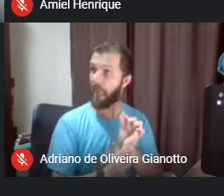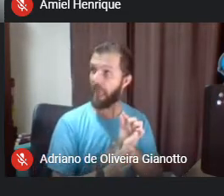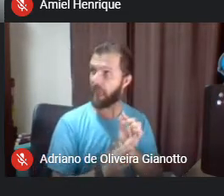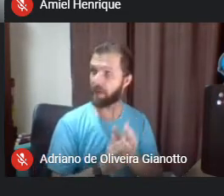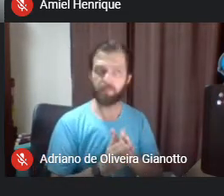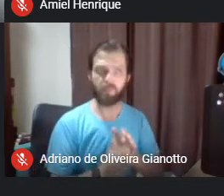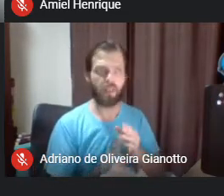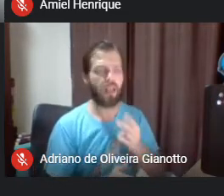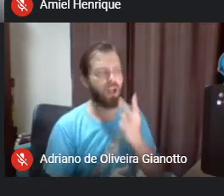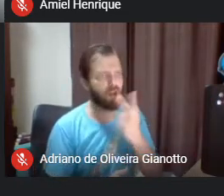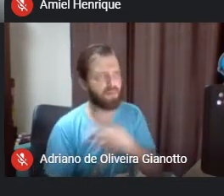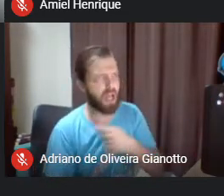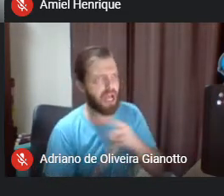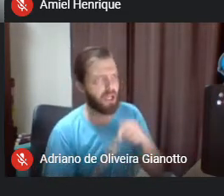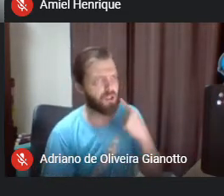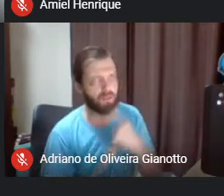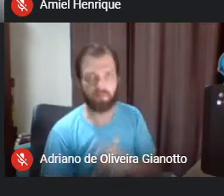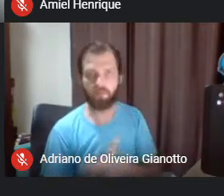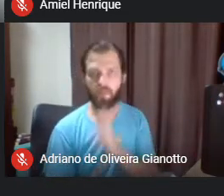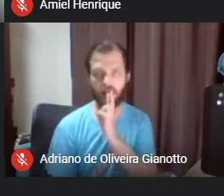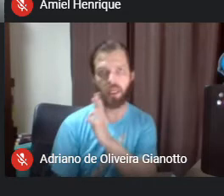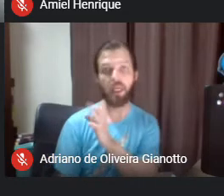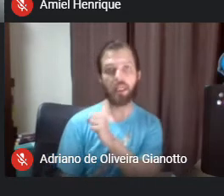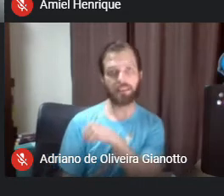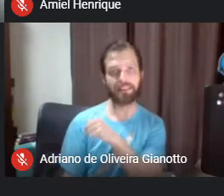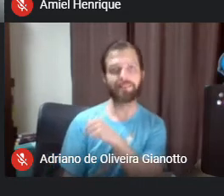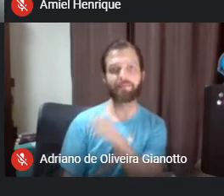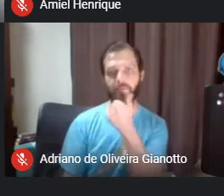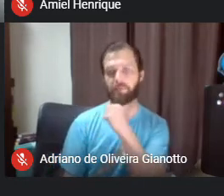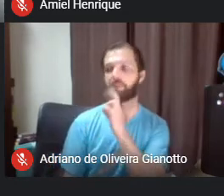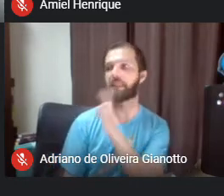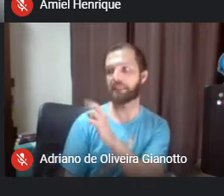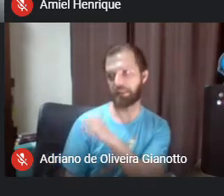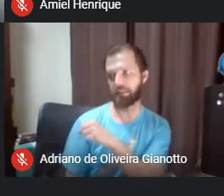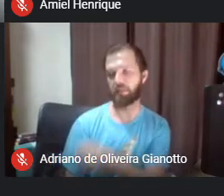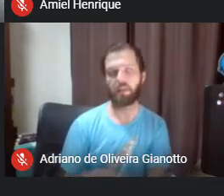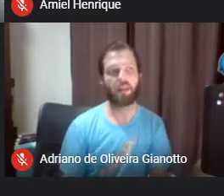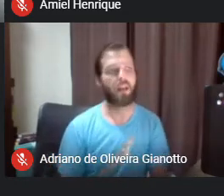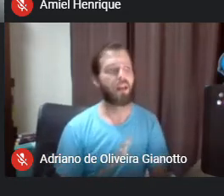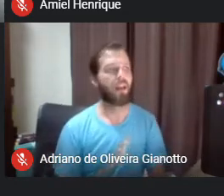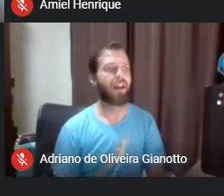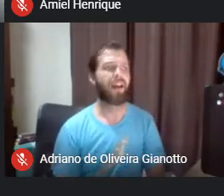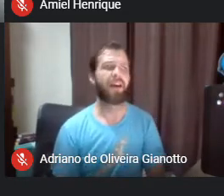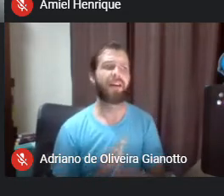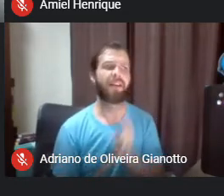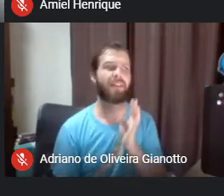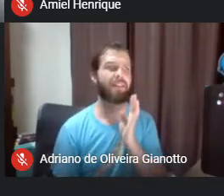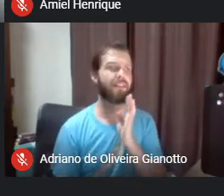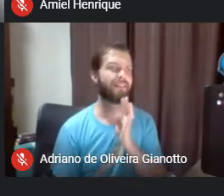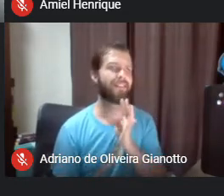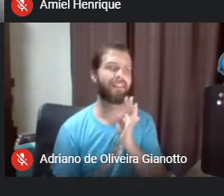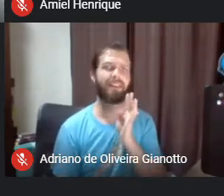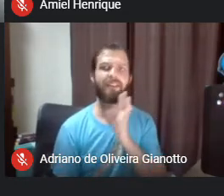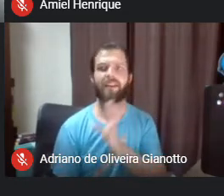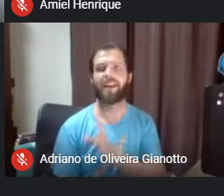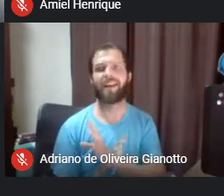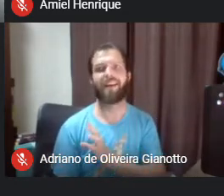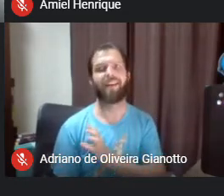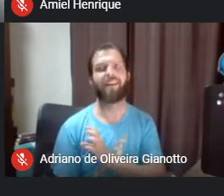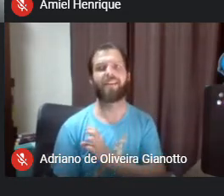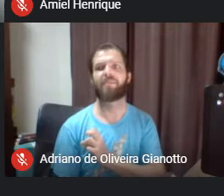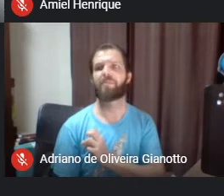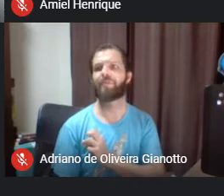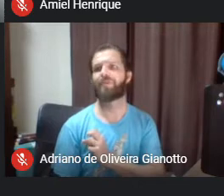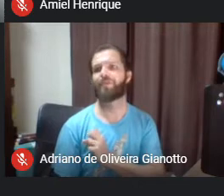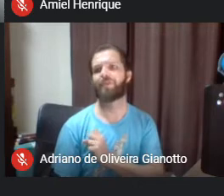suas filhas? E a mãe falou assim, o quê? Falou assim, são suas filhas? Sim, são. Nossa,